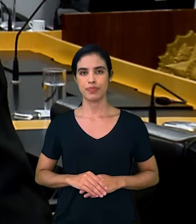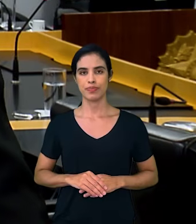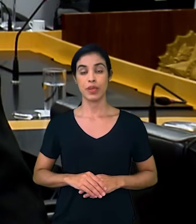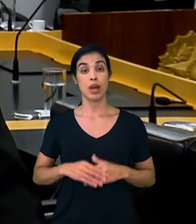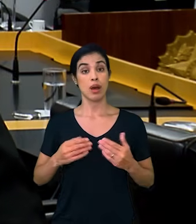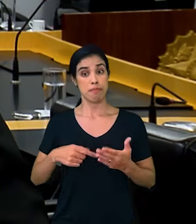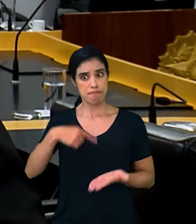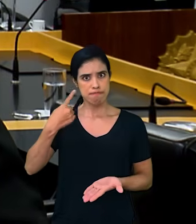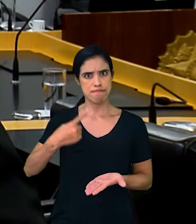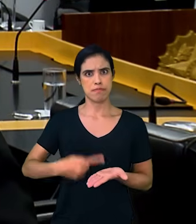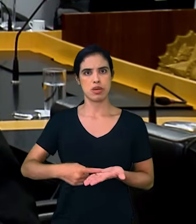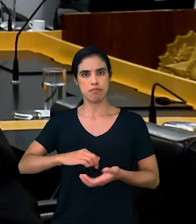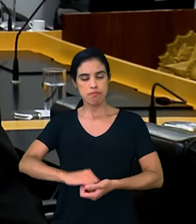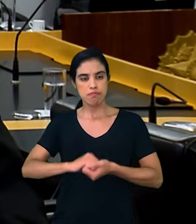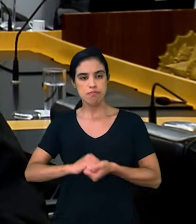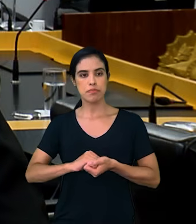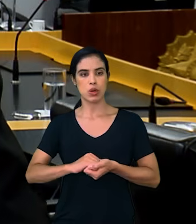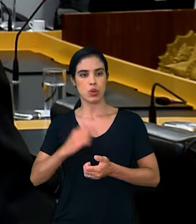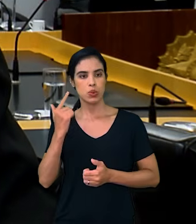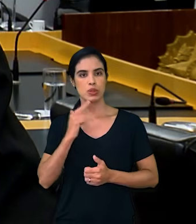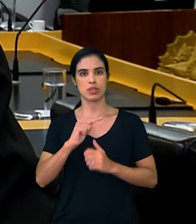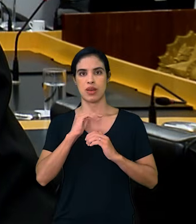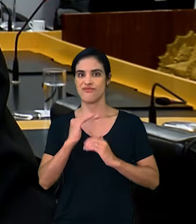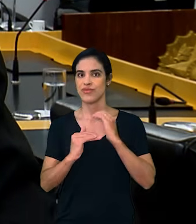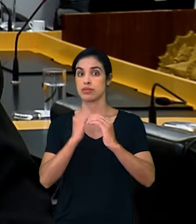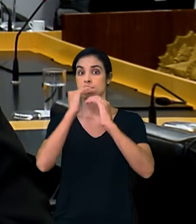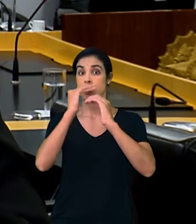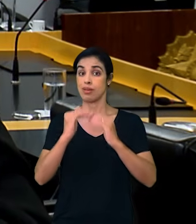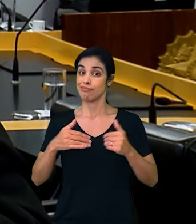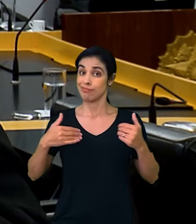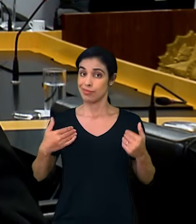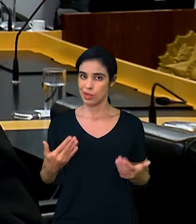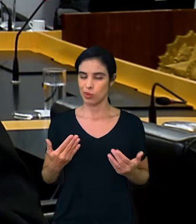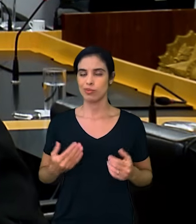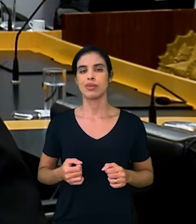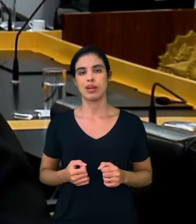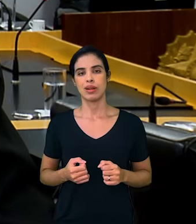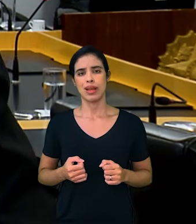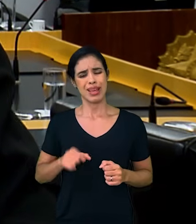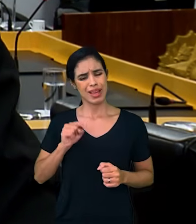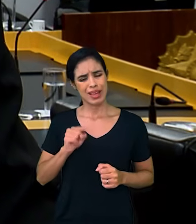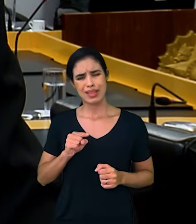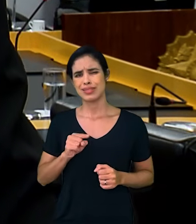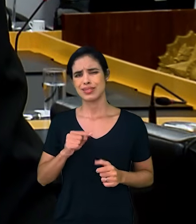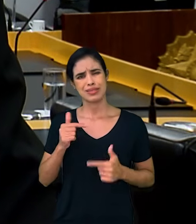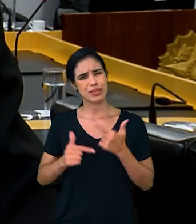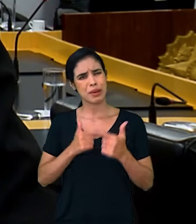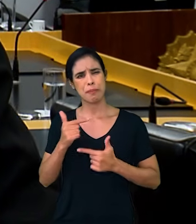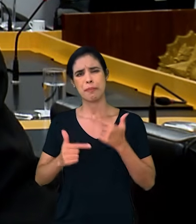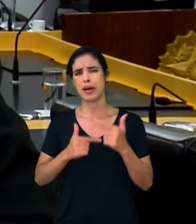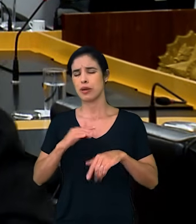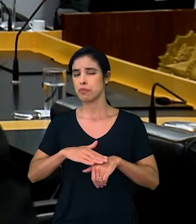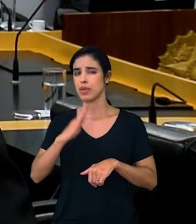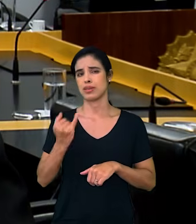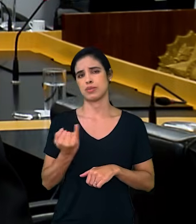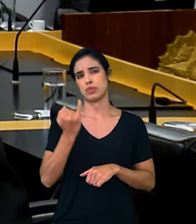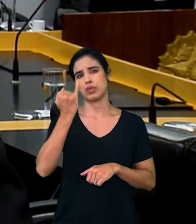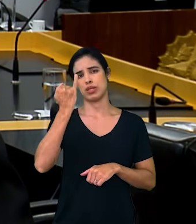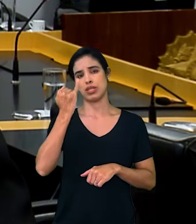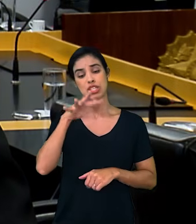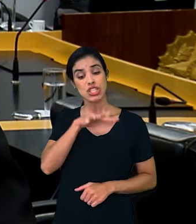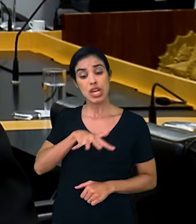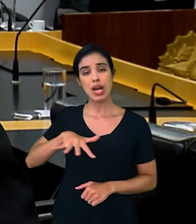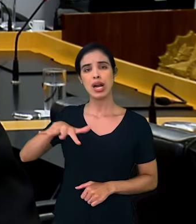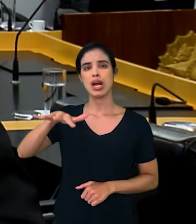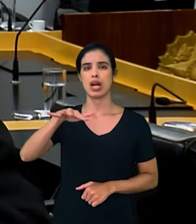mais um acordo, avançamos em mais uma conciliação. Este é o papel talvez mais importante da Justiça do